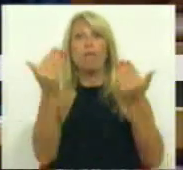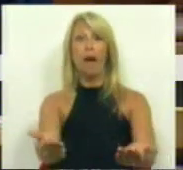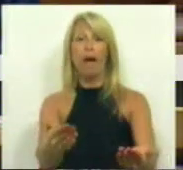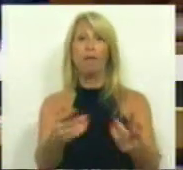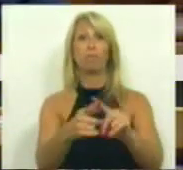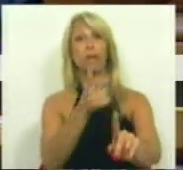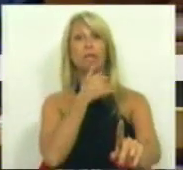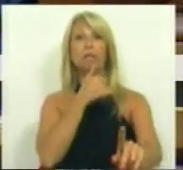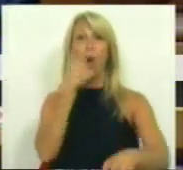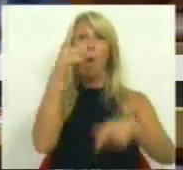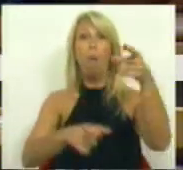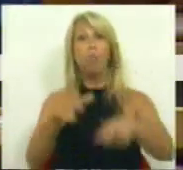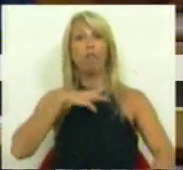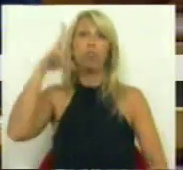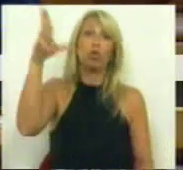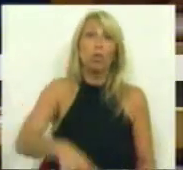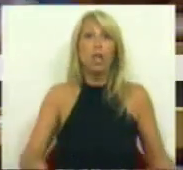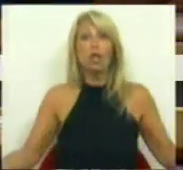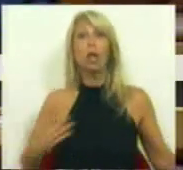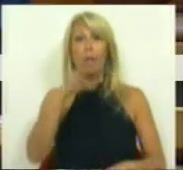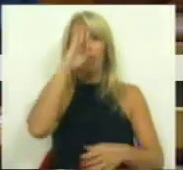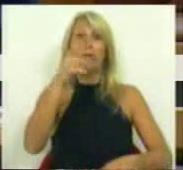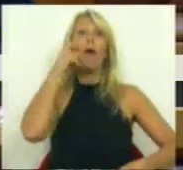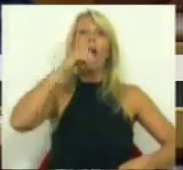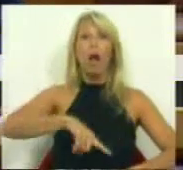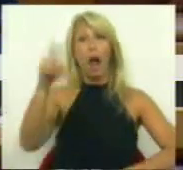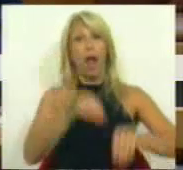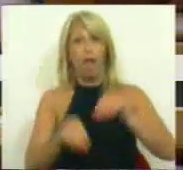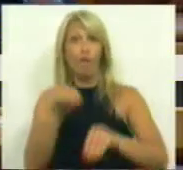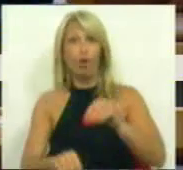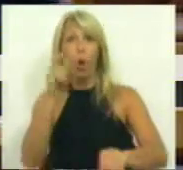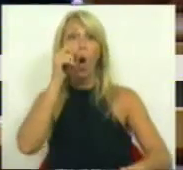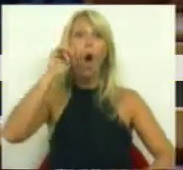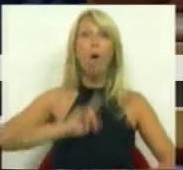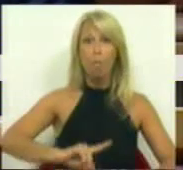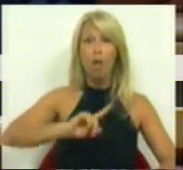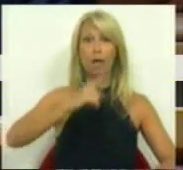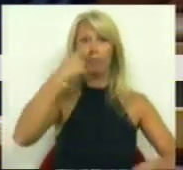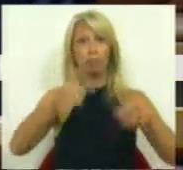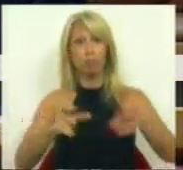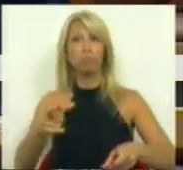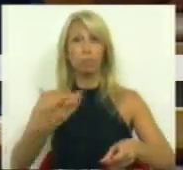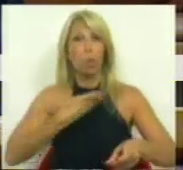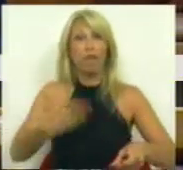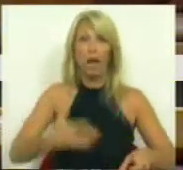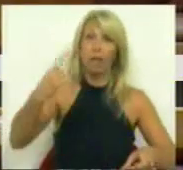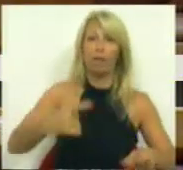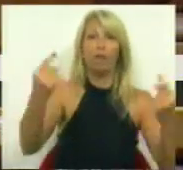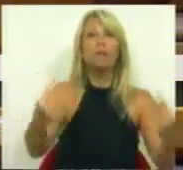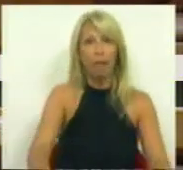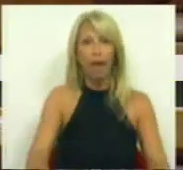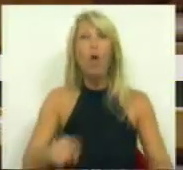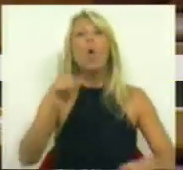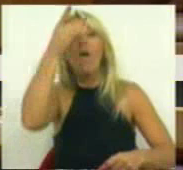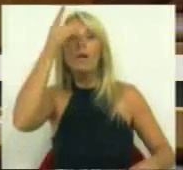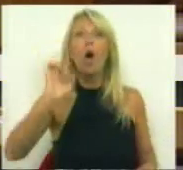para saber o soberano, o eleitorado, as cidadãs, os cidadãos, o que é que acham disso. Mas não, chegam